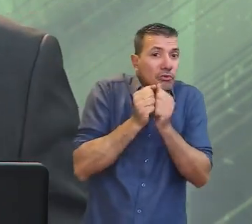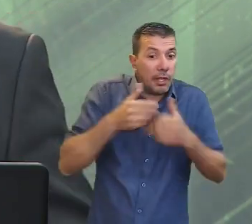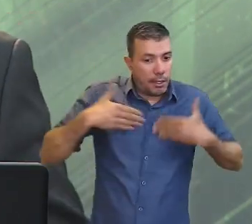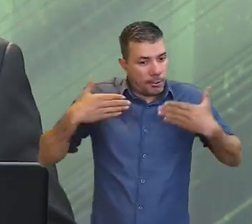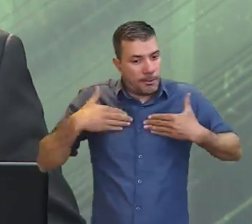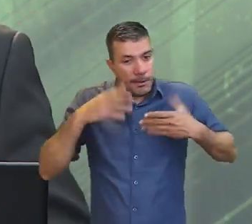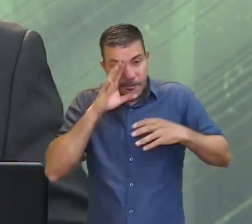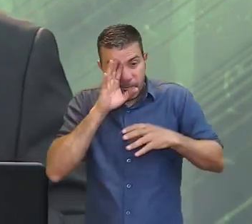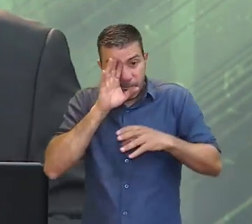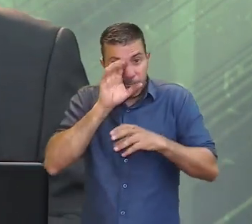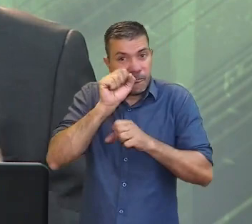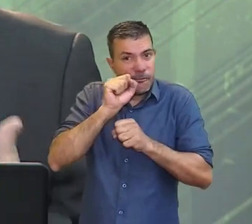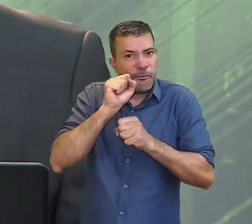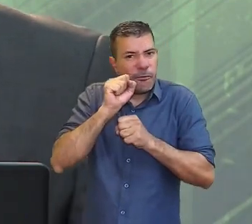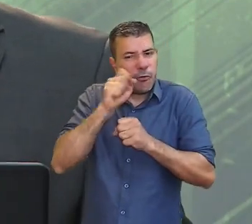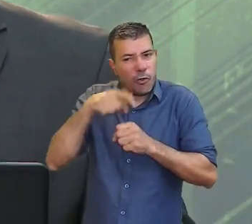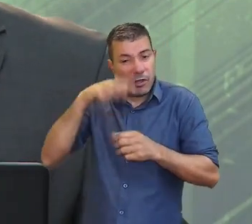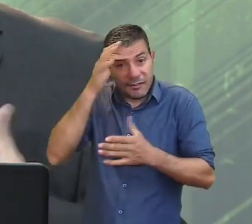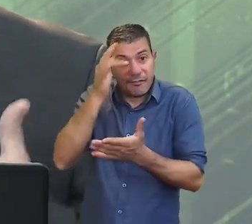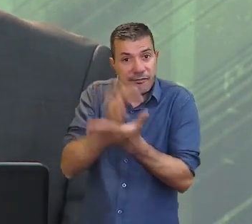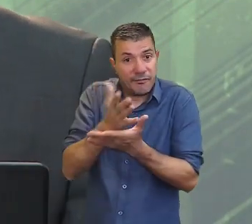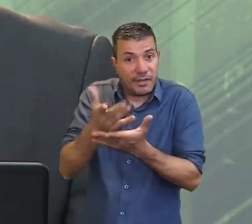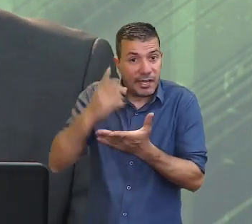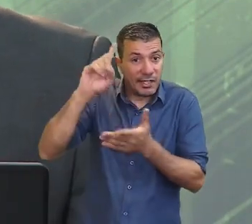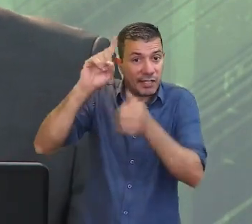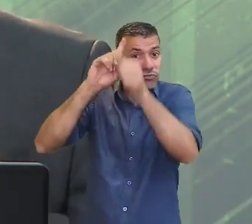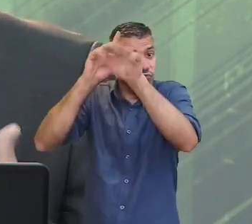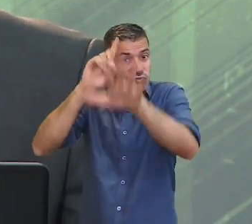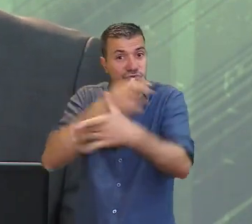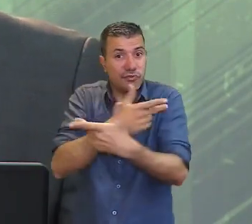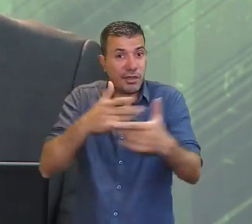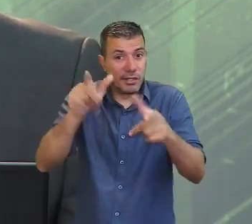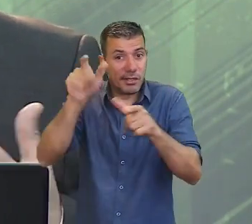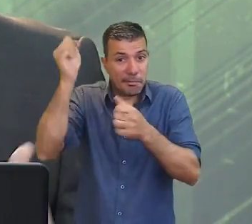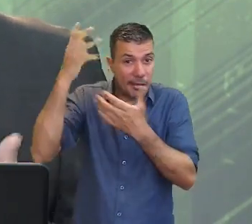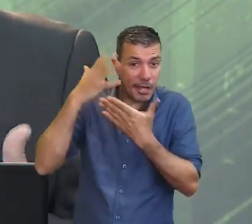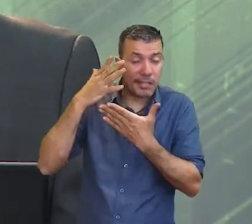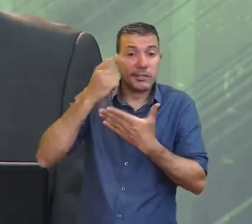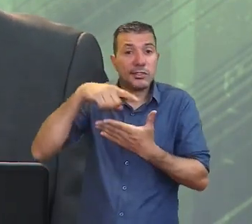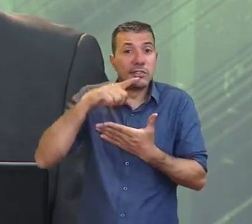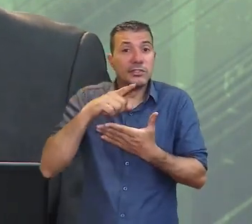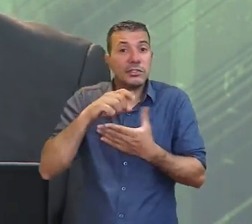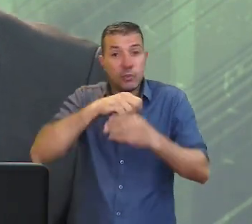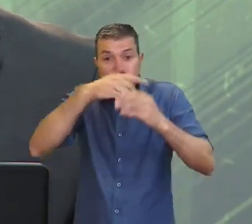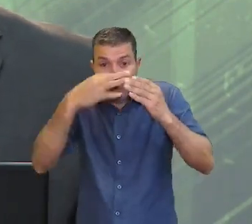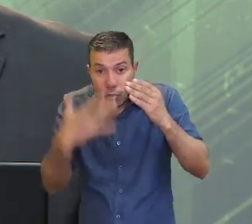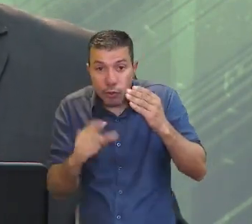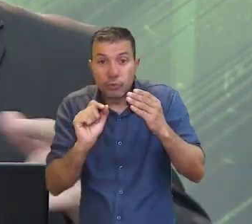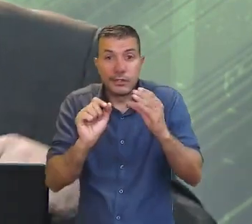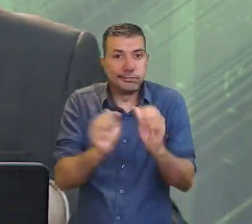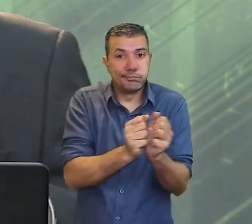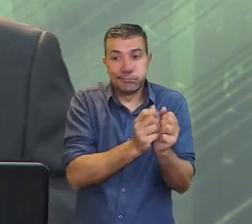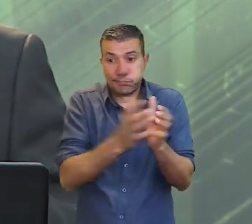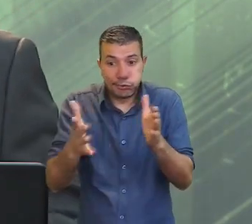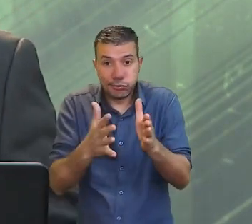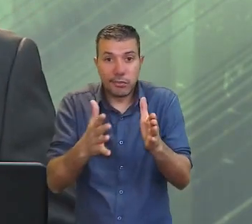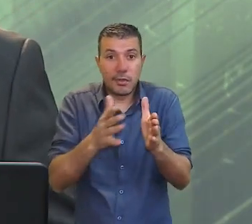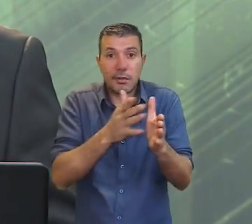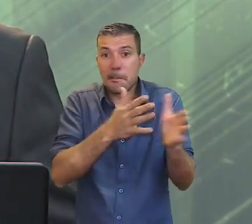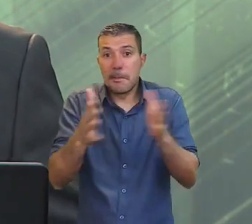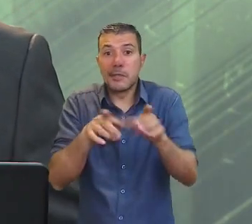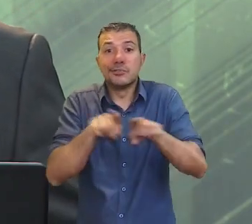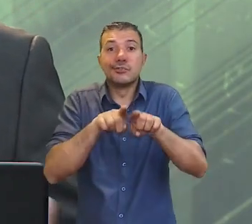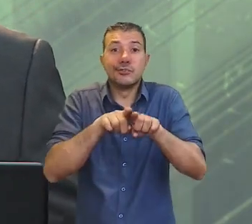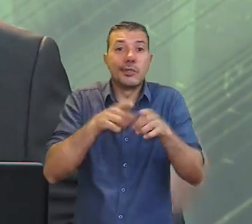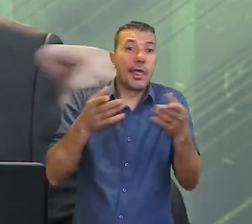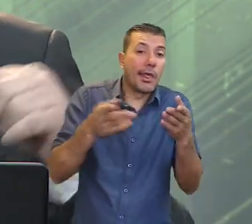continue firmes na fé, porque Deus ainda tem muitas bênçãos e muitas revelações através do conteúdo dessa série. E para você, como eu